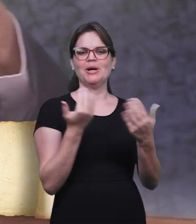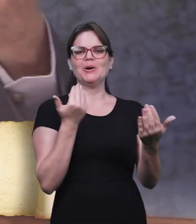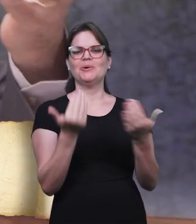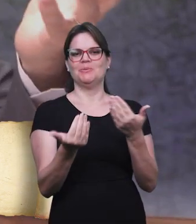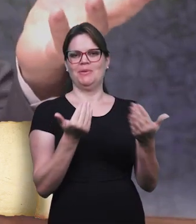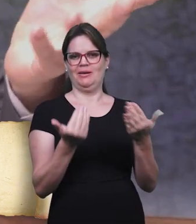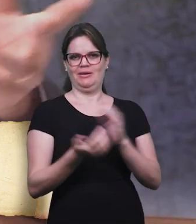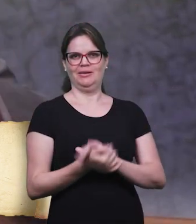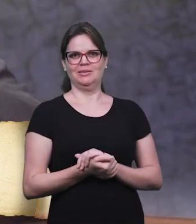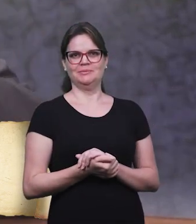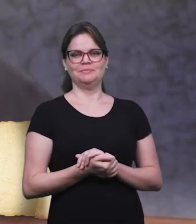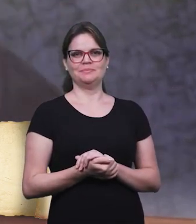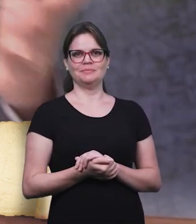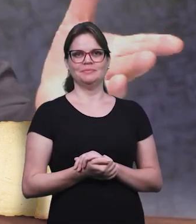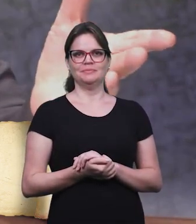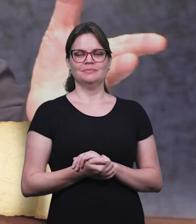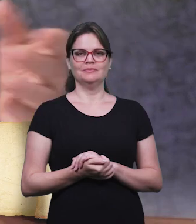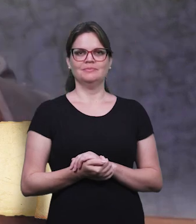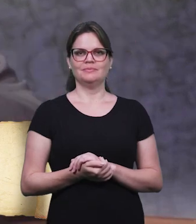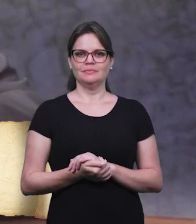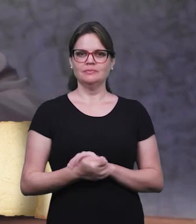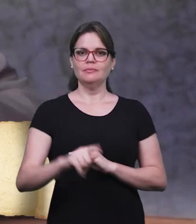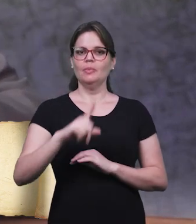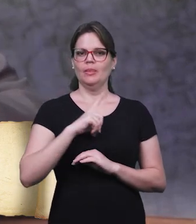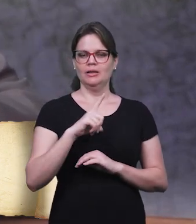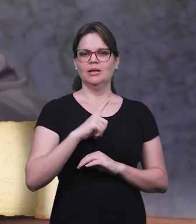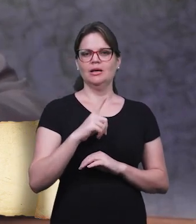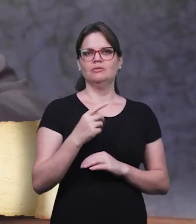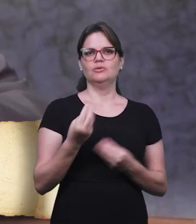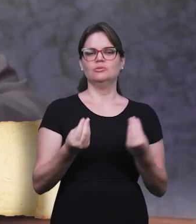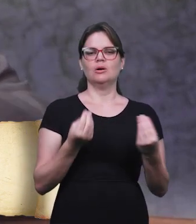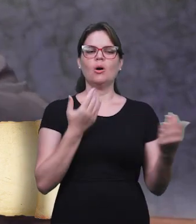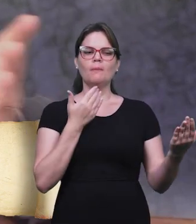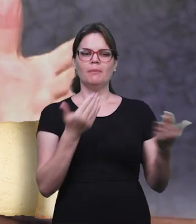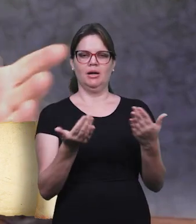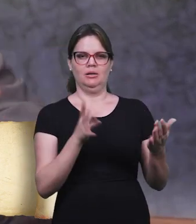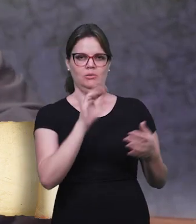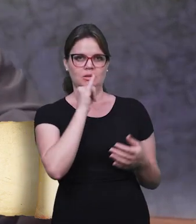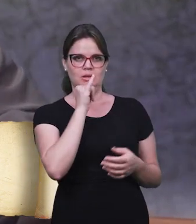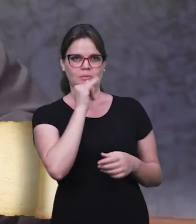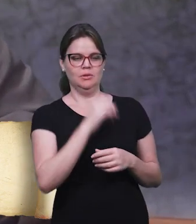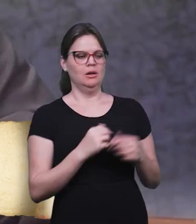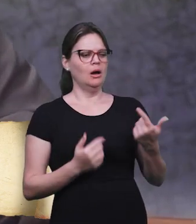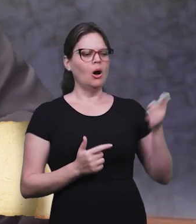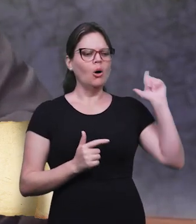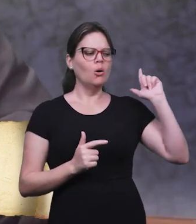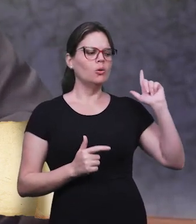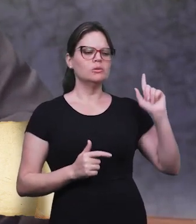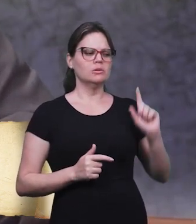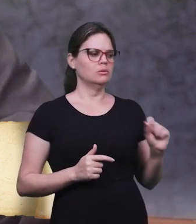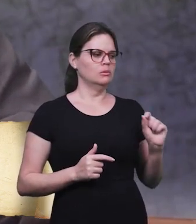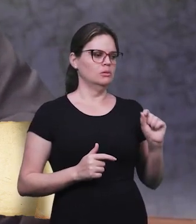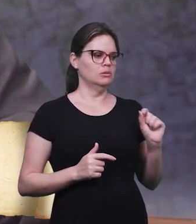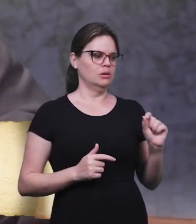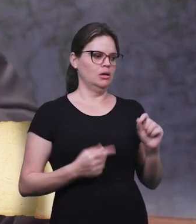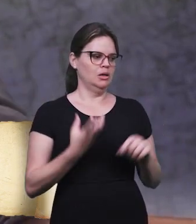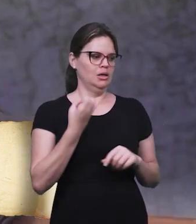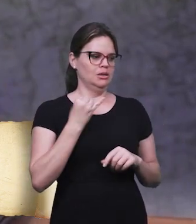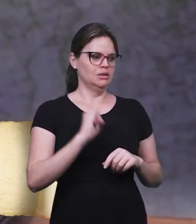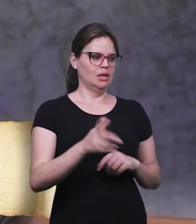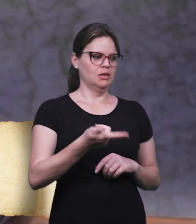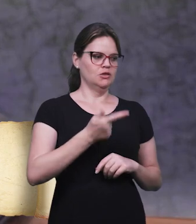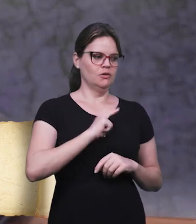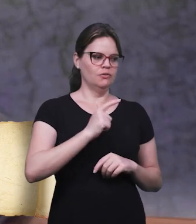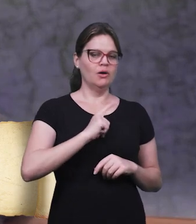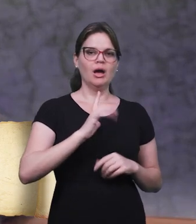caso existisse alguma hipótese de outro evangelho, ele não seria legítimo. É isso que Paulo estava dizendo. Porque,